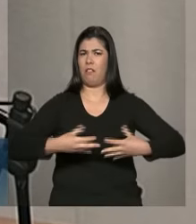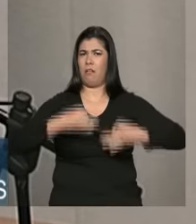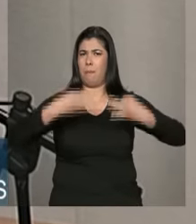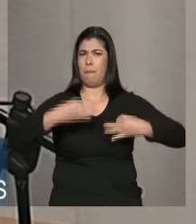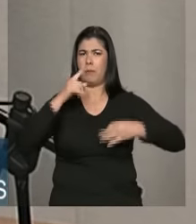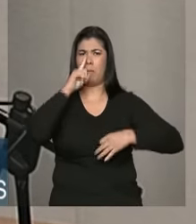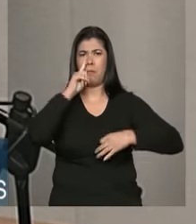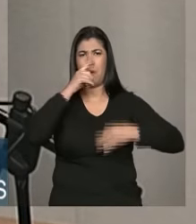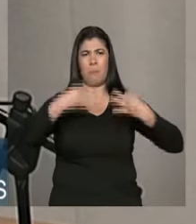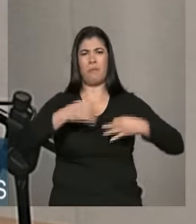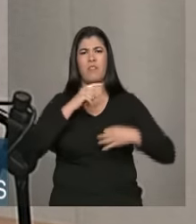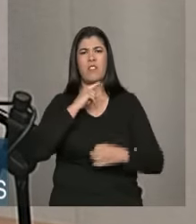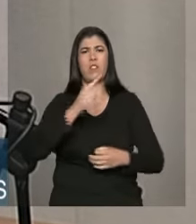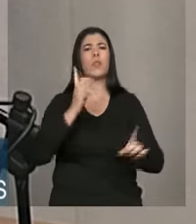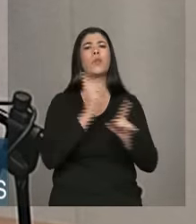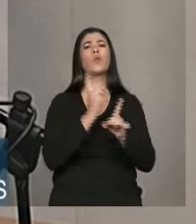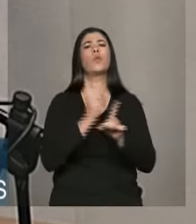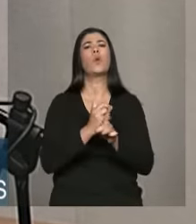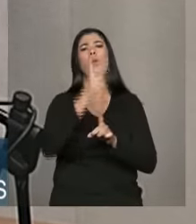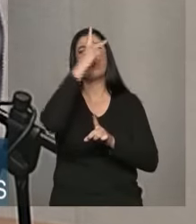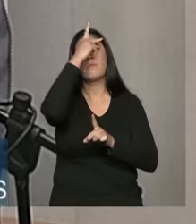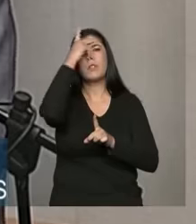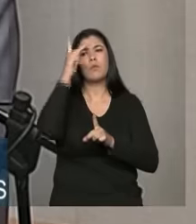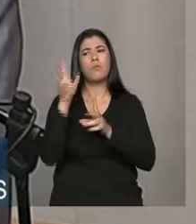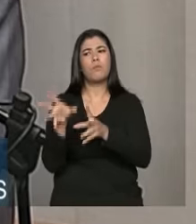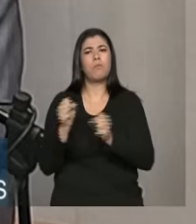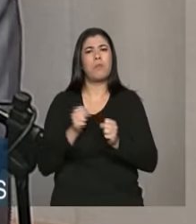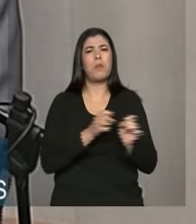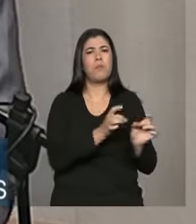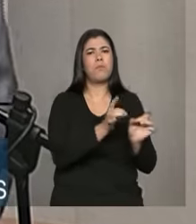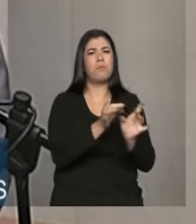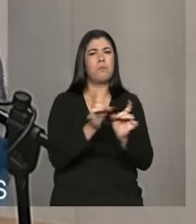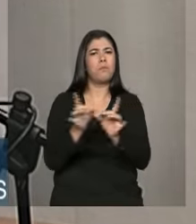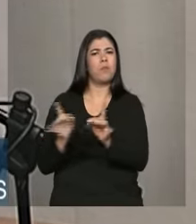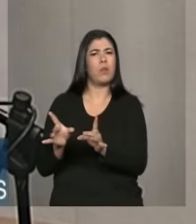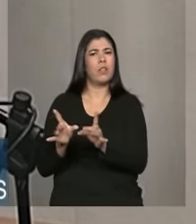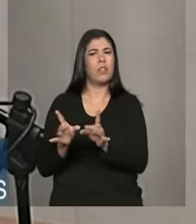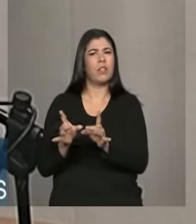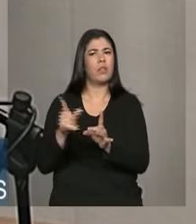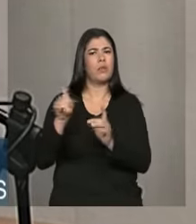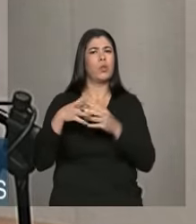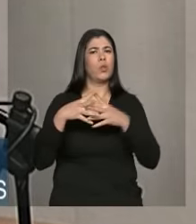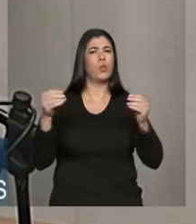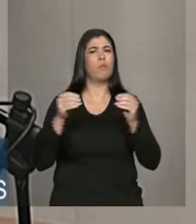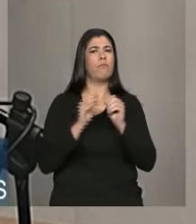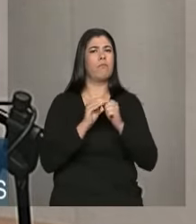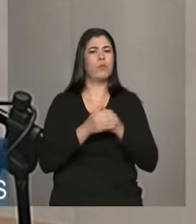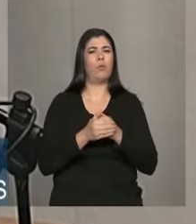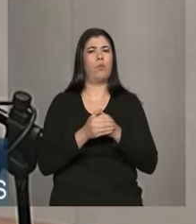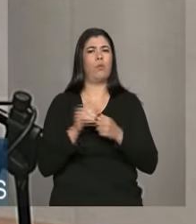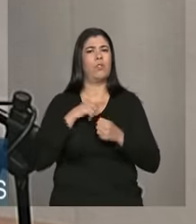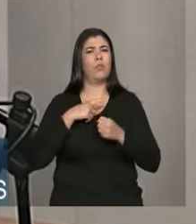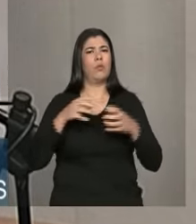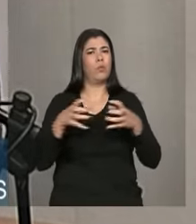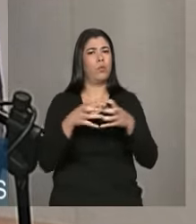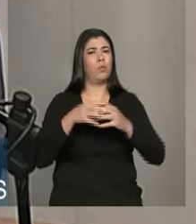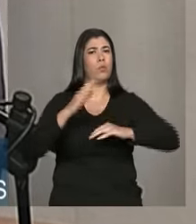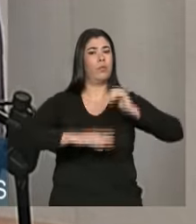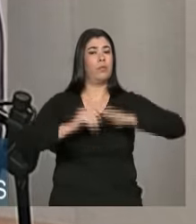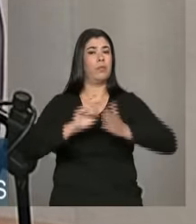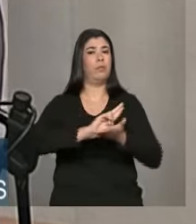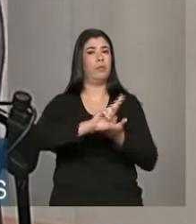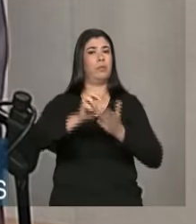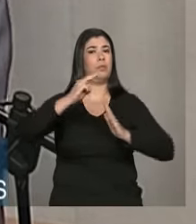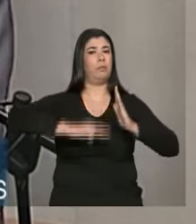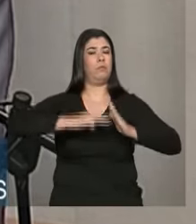existência é nessa colocação e nessa preocupação que nós temos desenvolvido todo um conjunto de atividades que acabam sendo expressos no